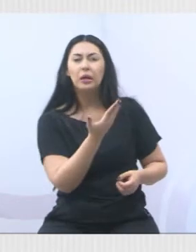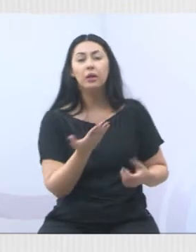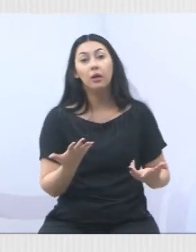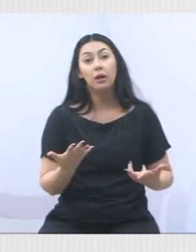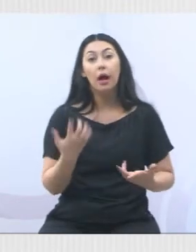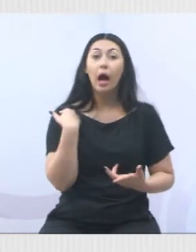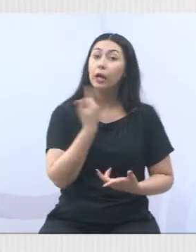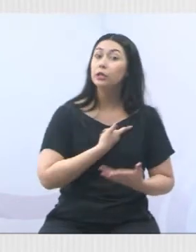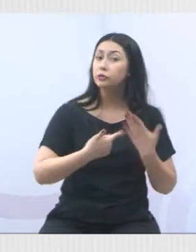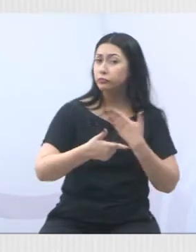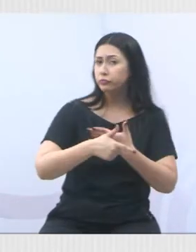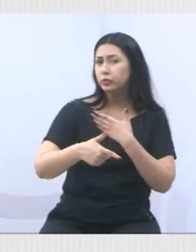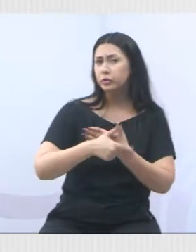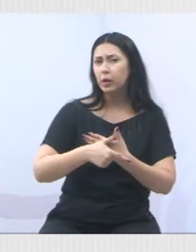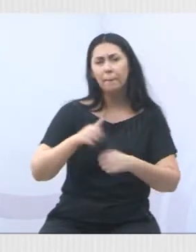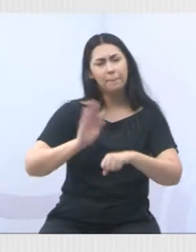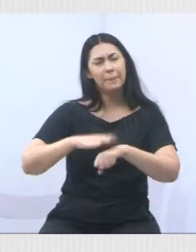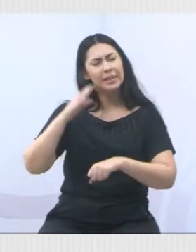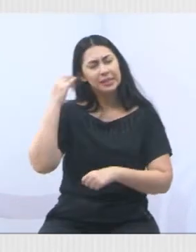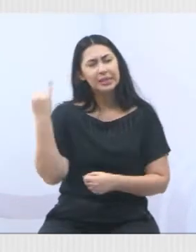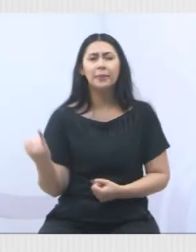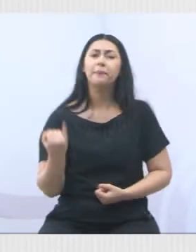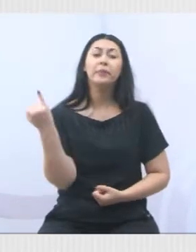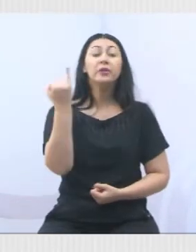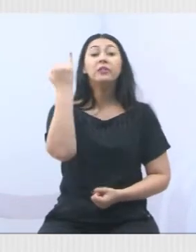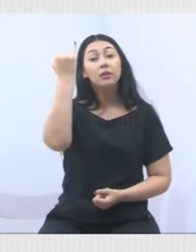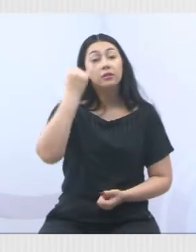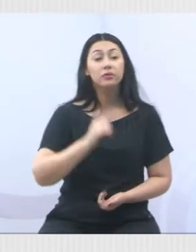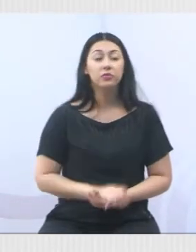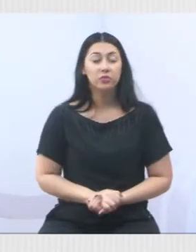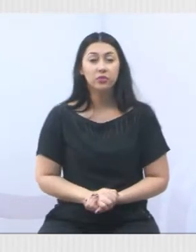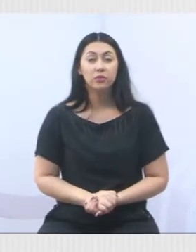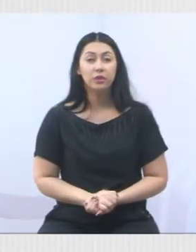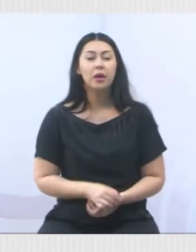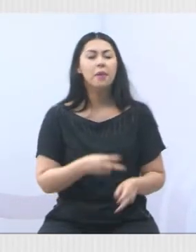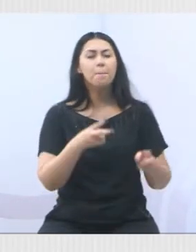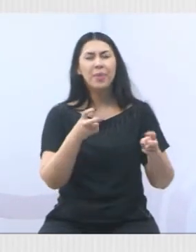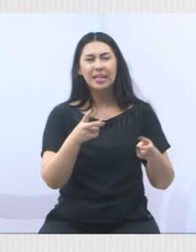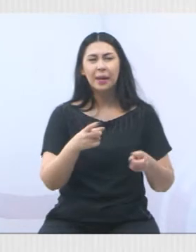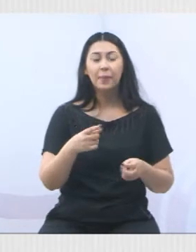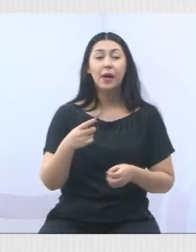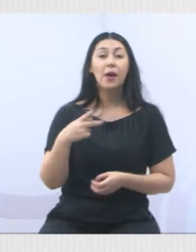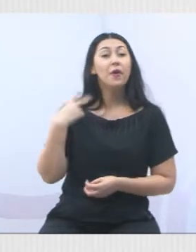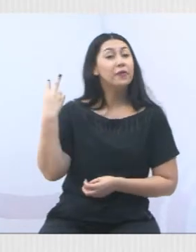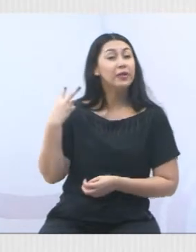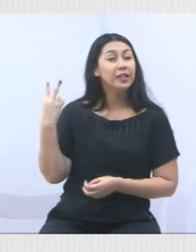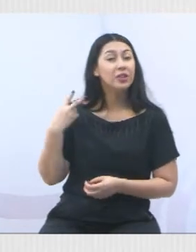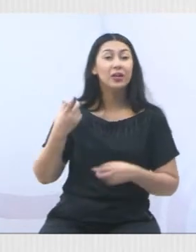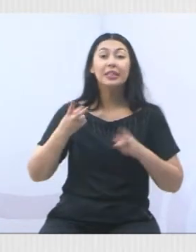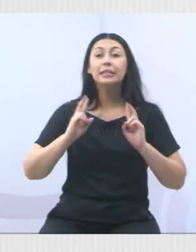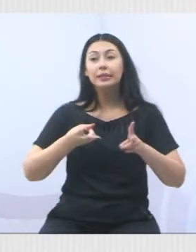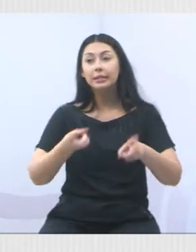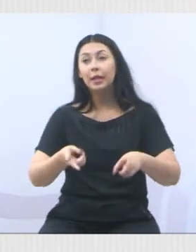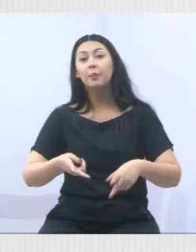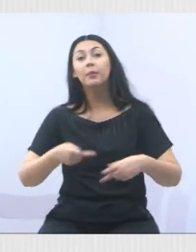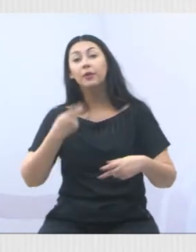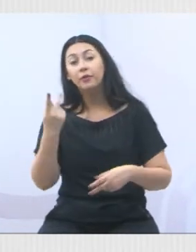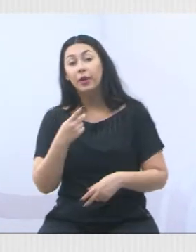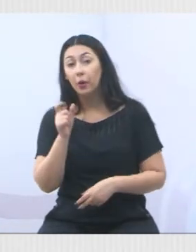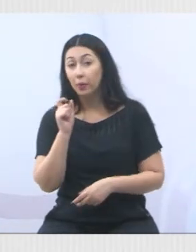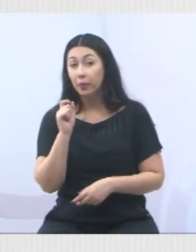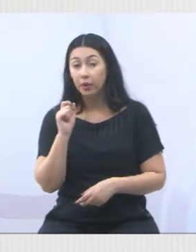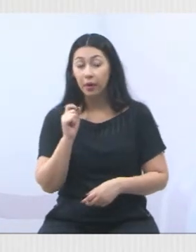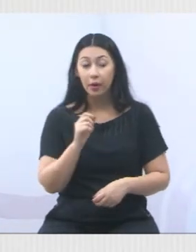Vereador tem outra função além dessas. E pode perceber, a maioria dos vereadores que vem aqui está sempre falando de